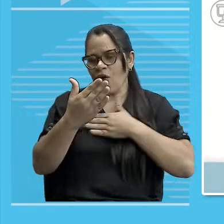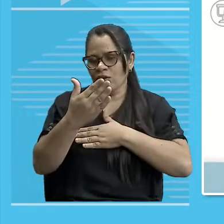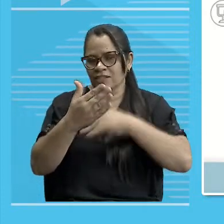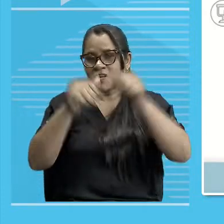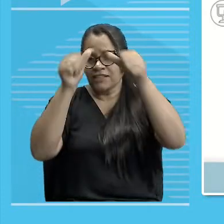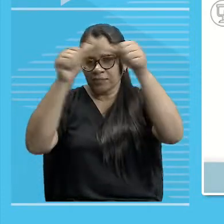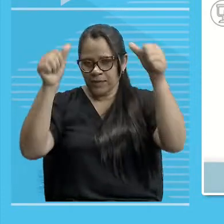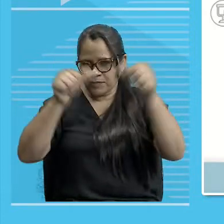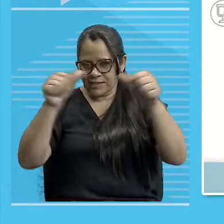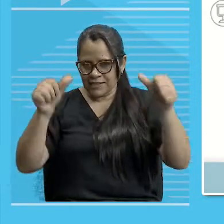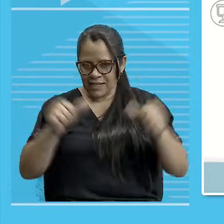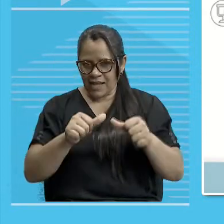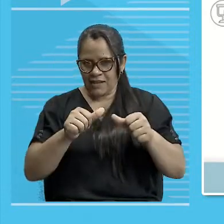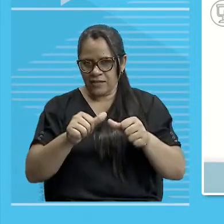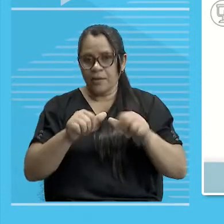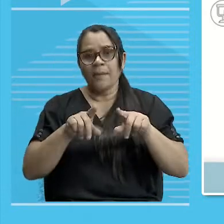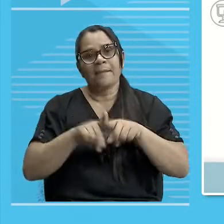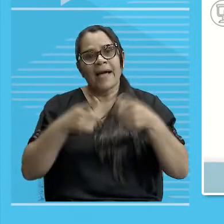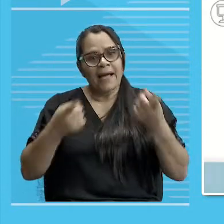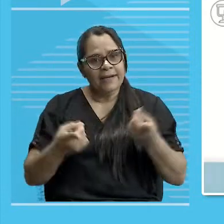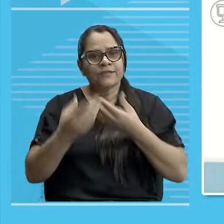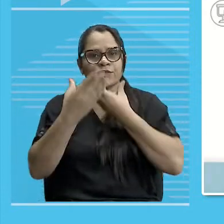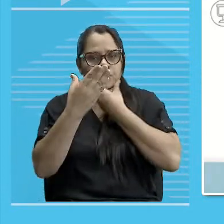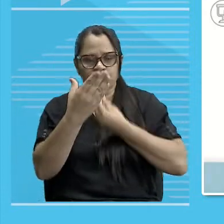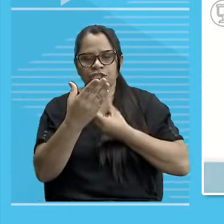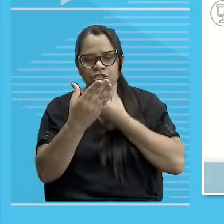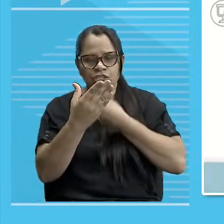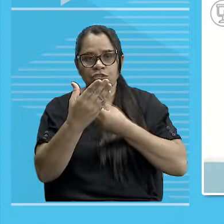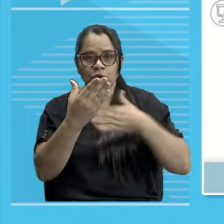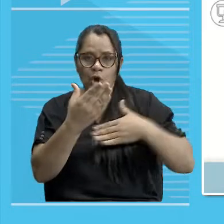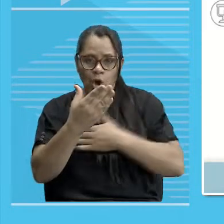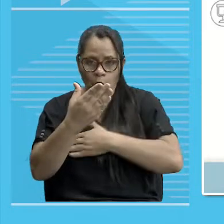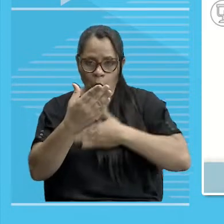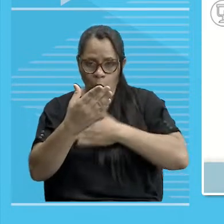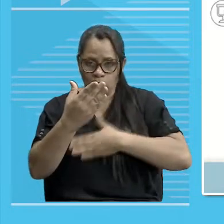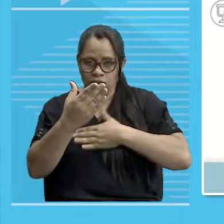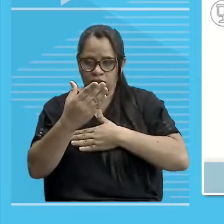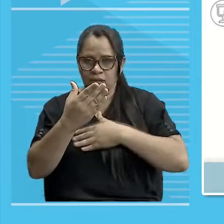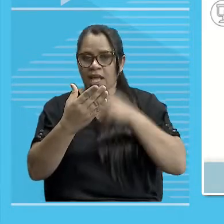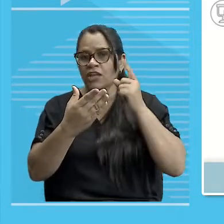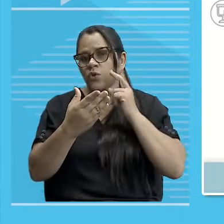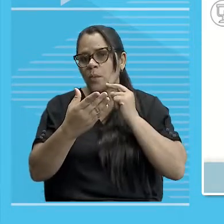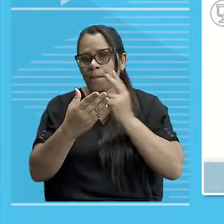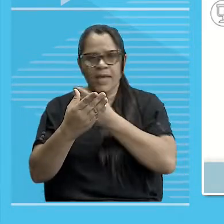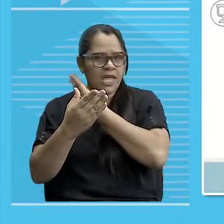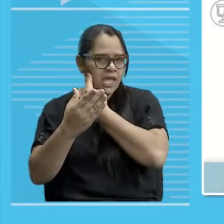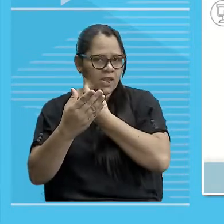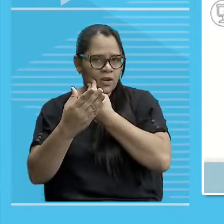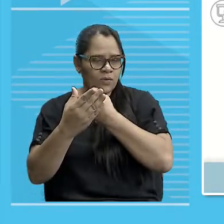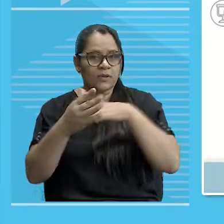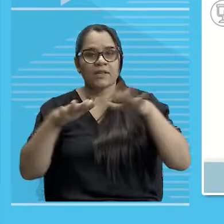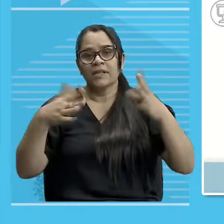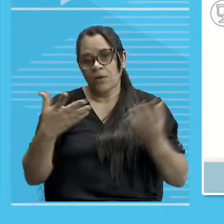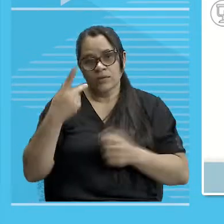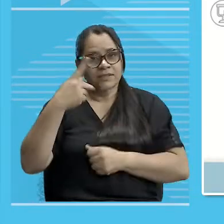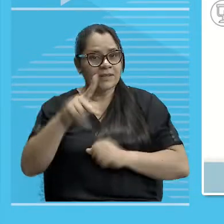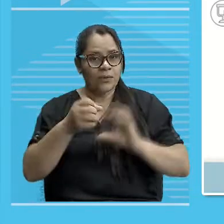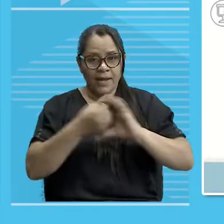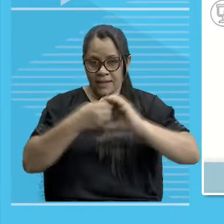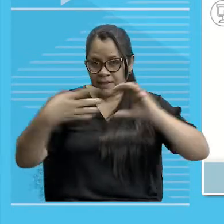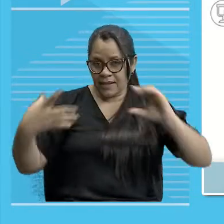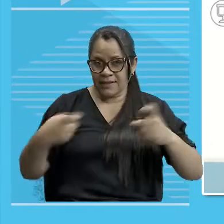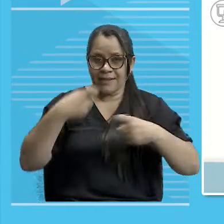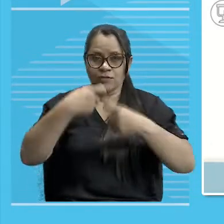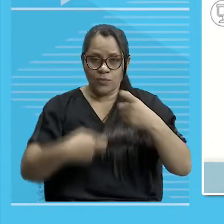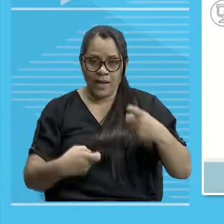que aí dá um sinal de que é macho, de que é isso, né? E tal. Gente, na verdade são caracteres sexuais